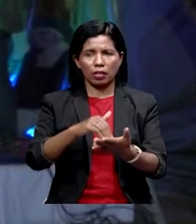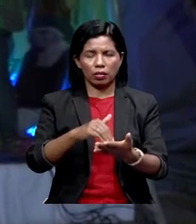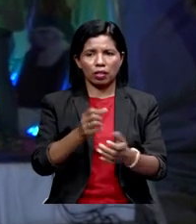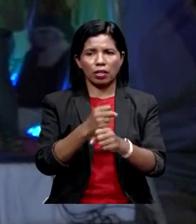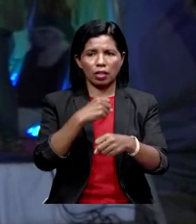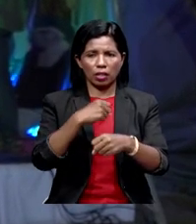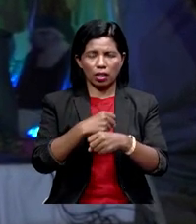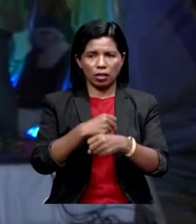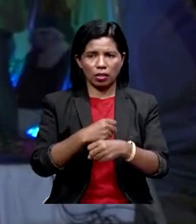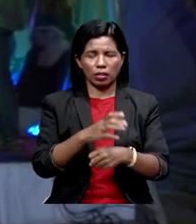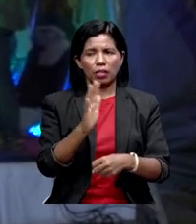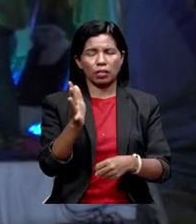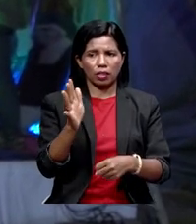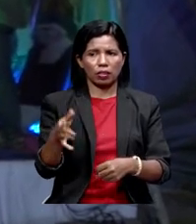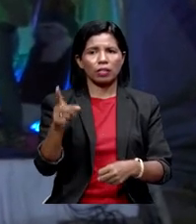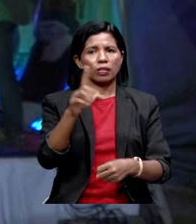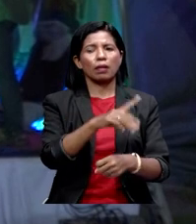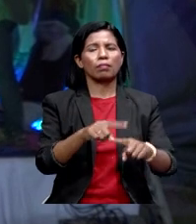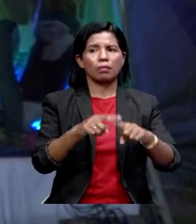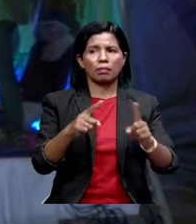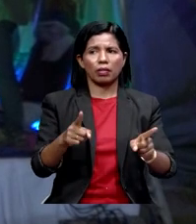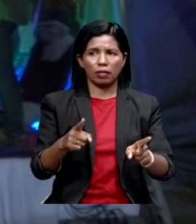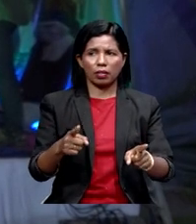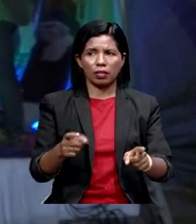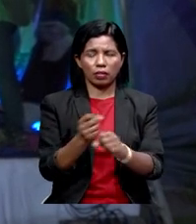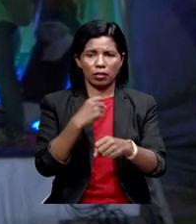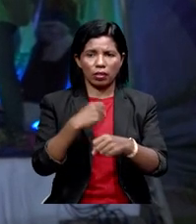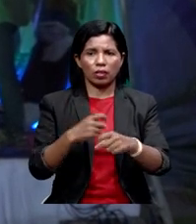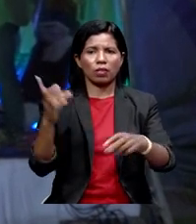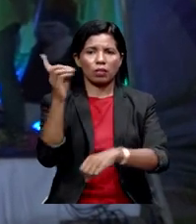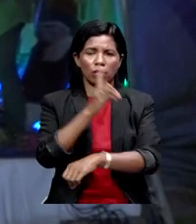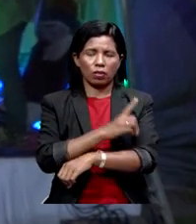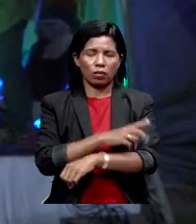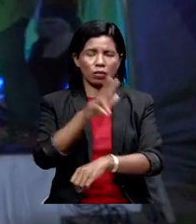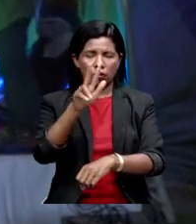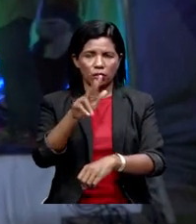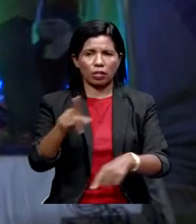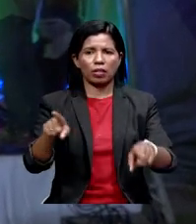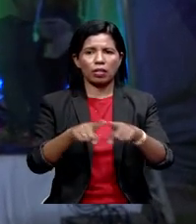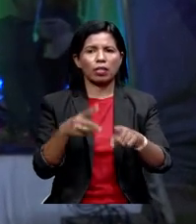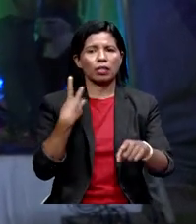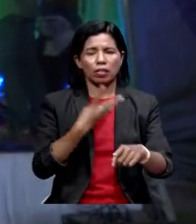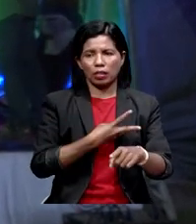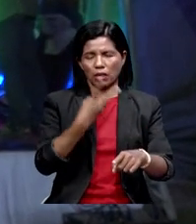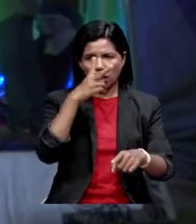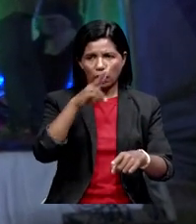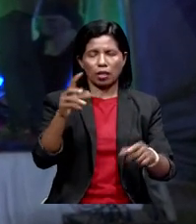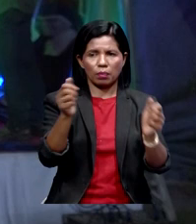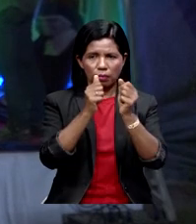exposição cinquentenário niang. Mas bem, a tu realiza baloron tolo, hanesang uhing itahare hamutuk,